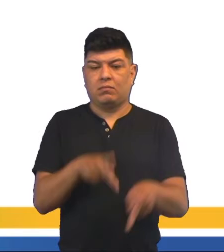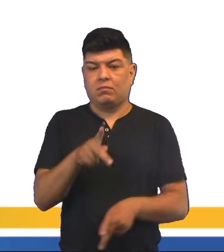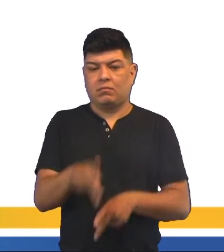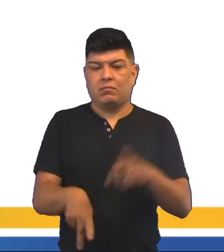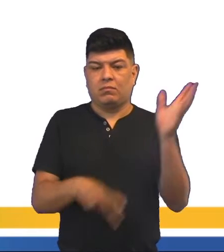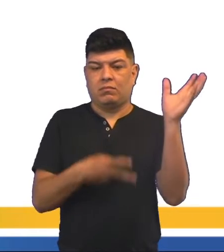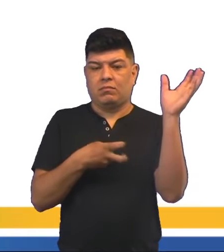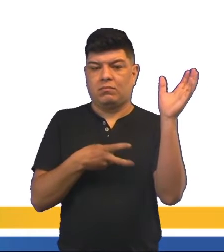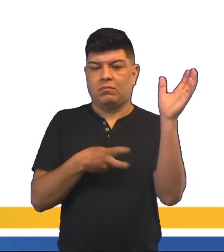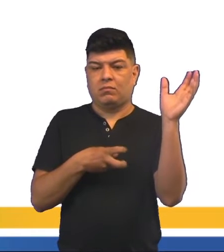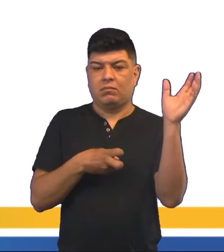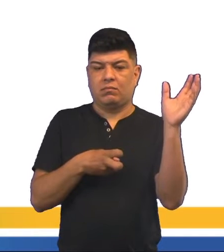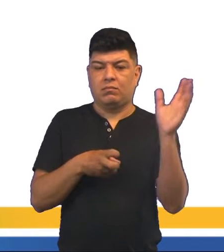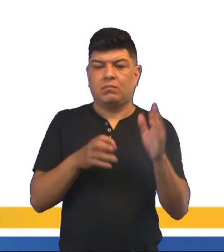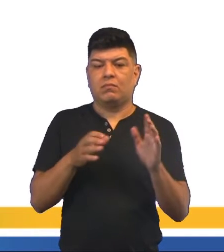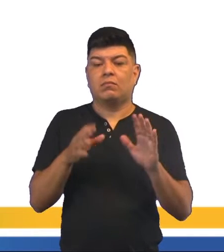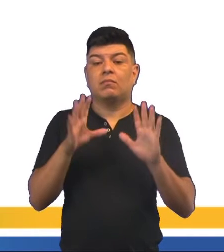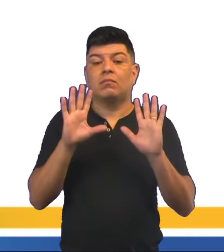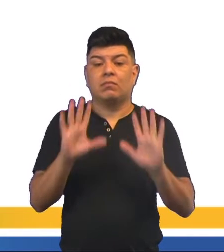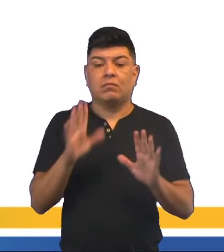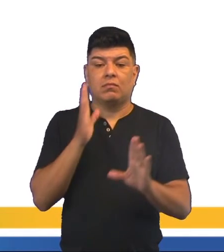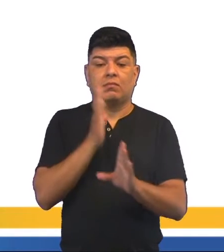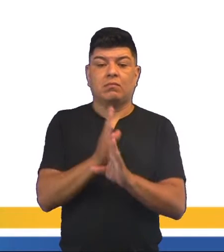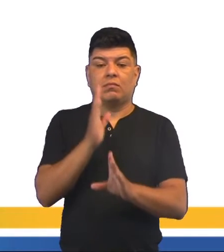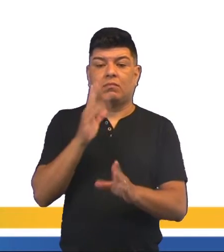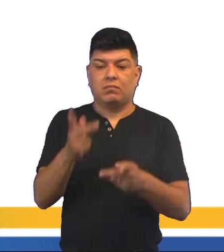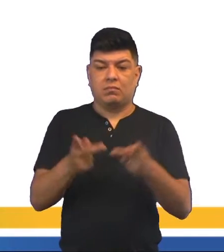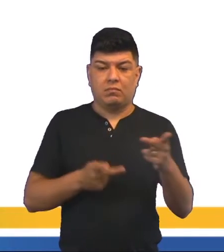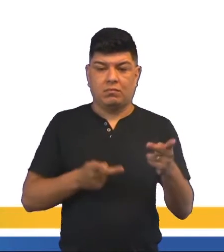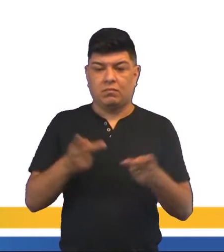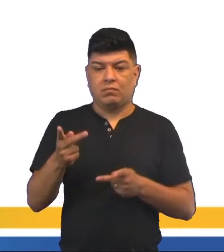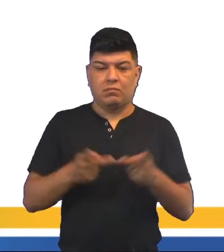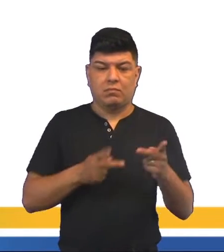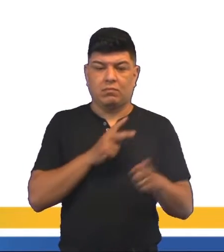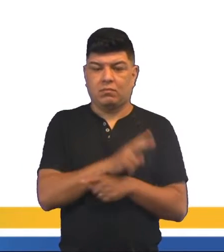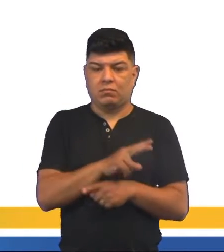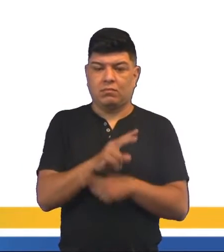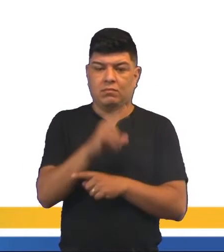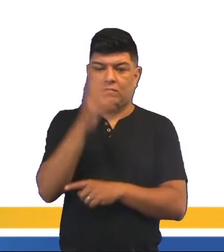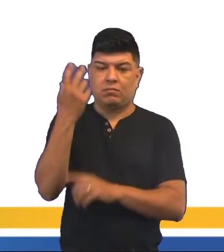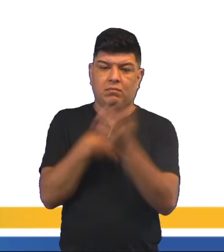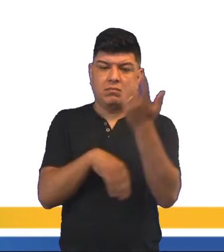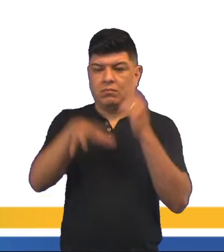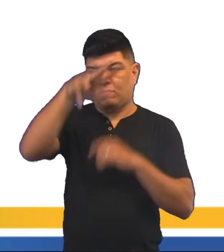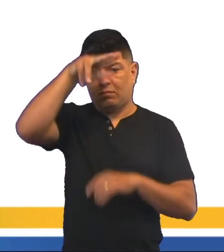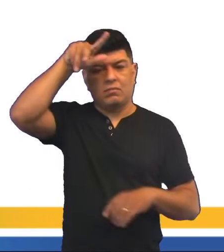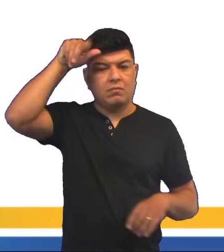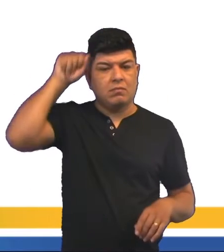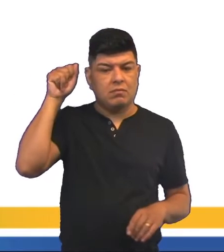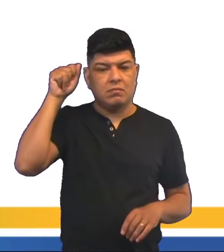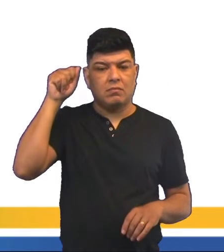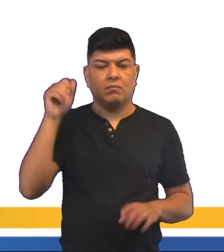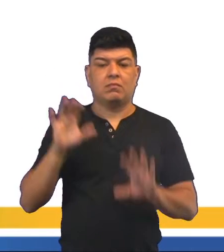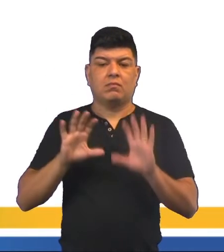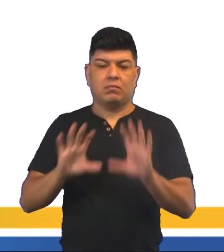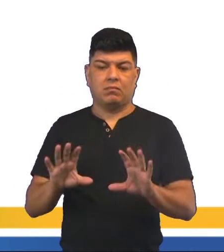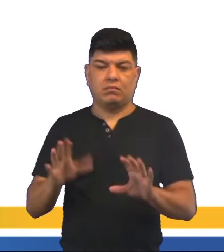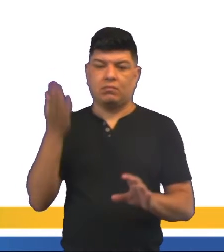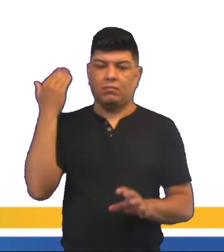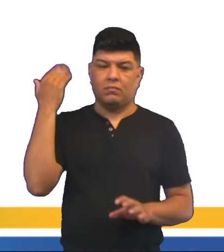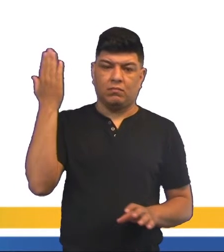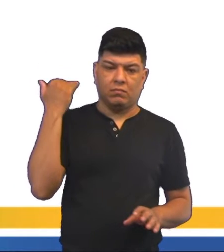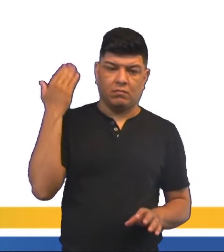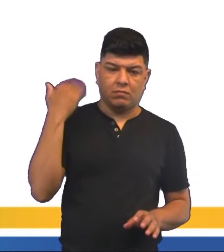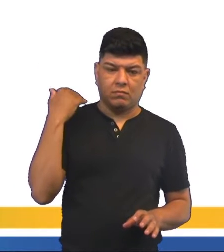populações extrativistas, e justificou, né, os planos de conservação ambiental para a Amazônia não levam